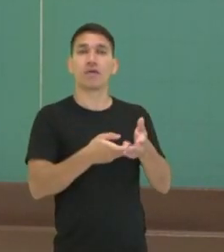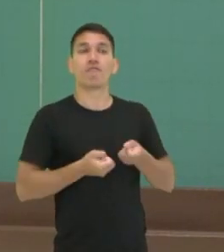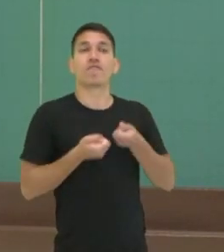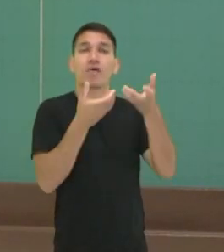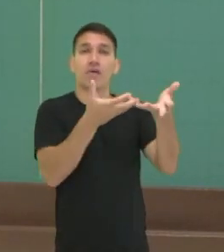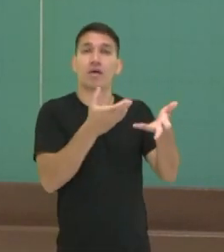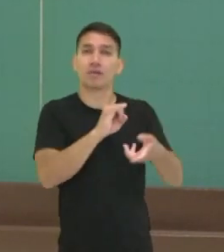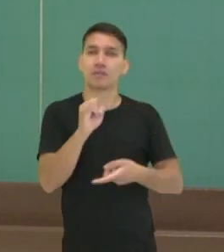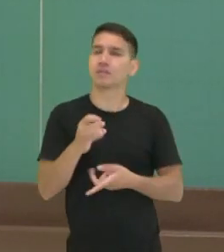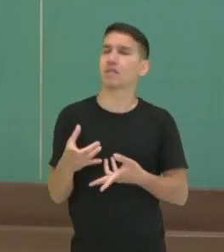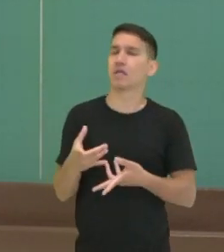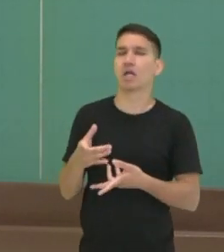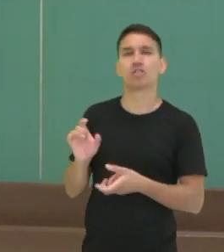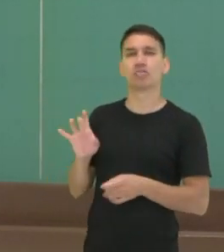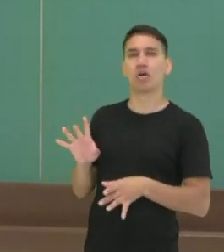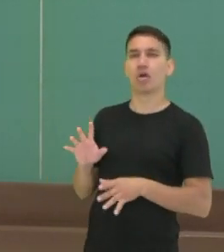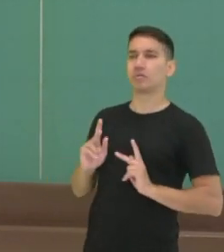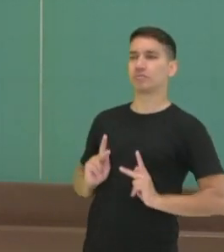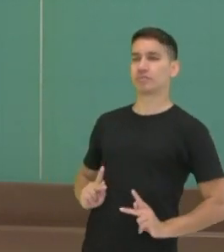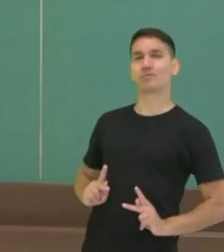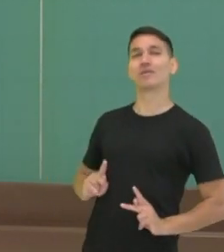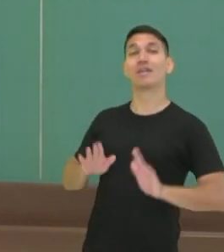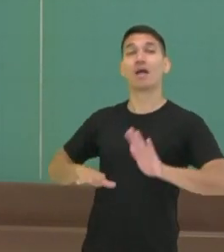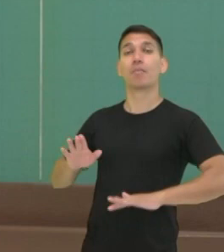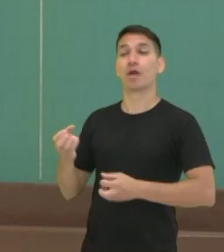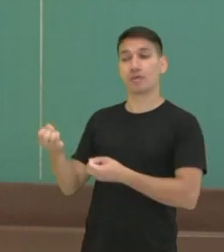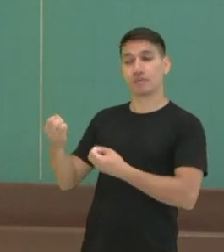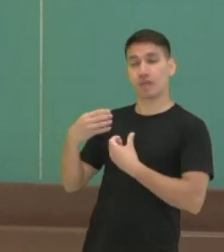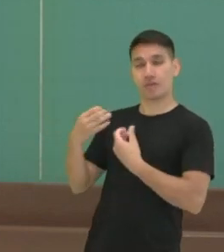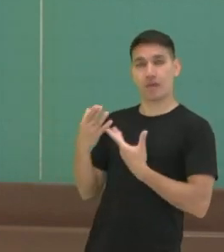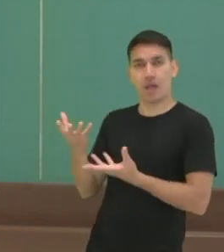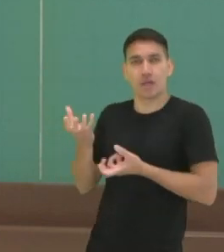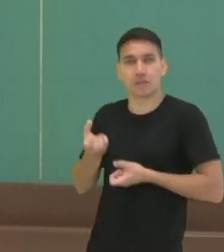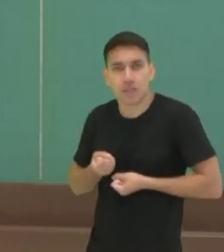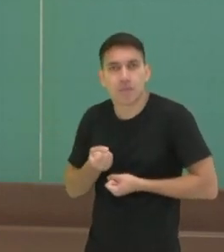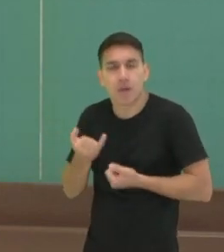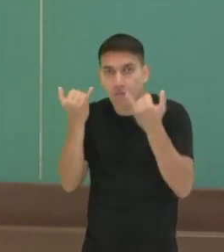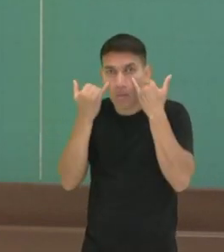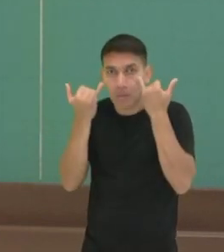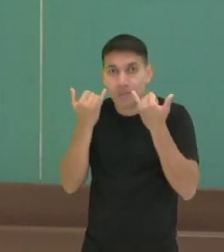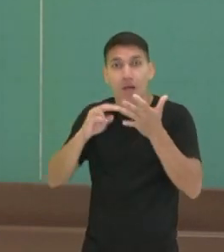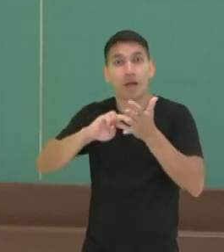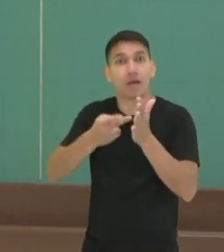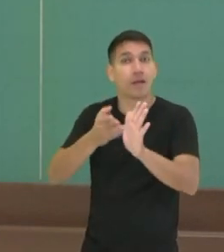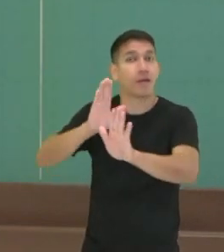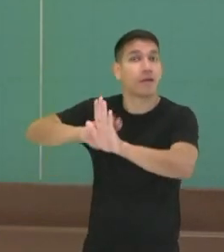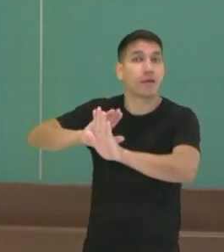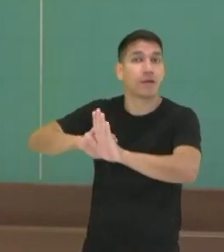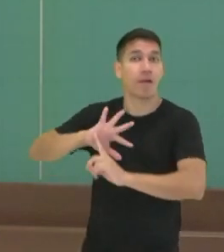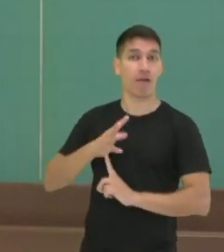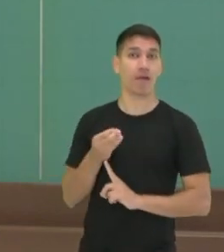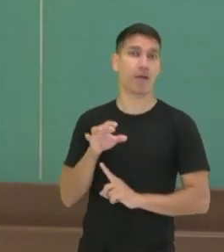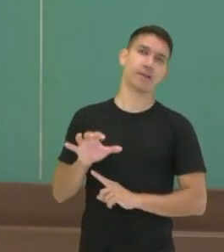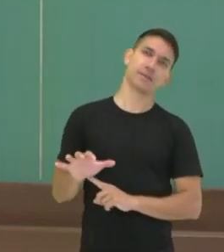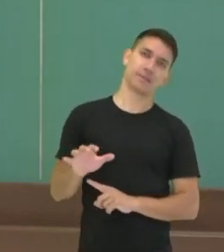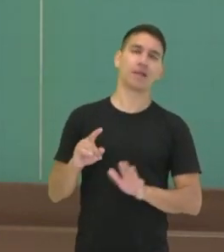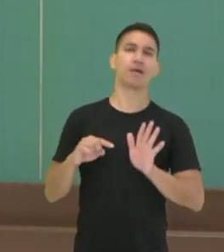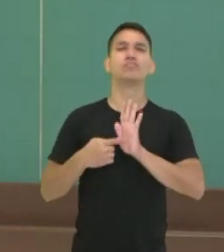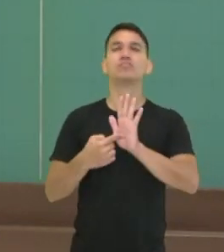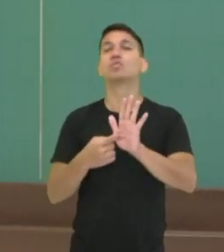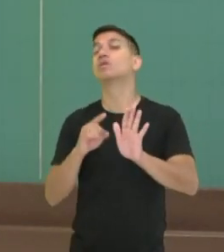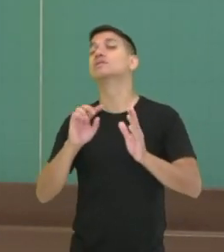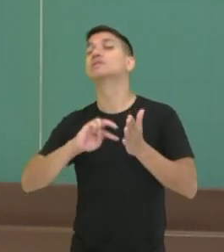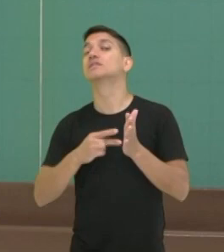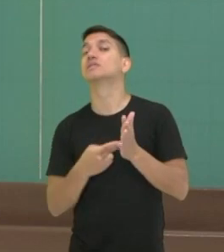mensagem. Então, várias posições pré-determinadas que fazem parte exatamente dessa representação artesanal, aquela representação que mostra alguma